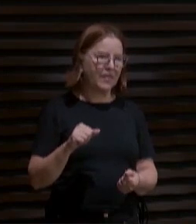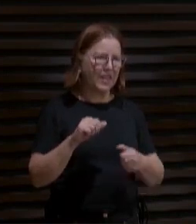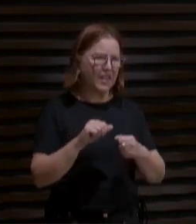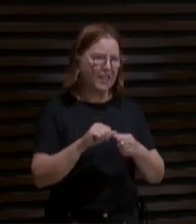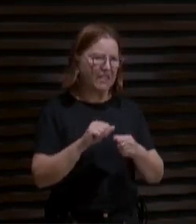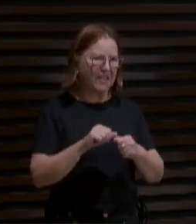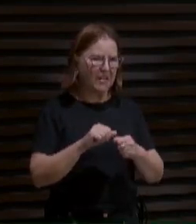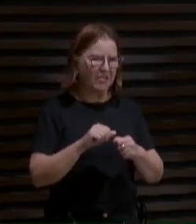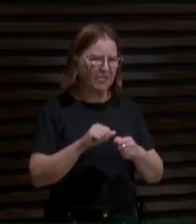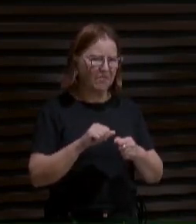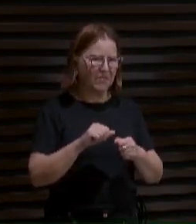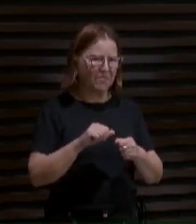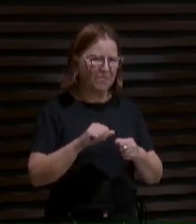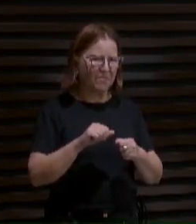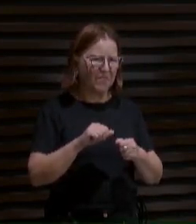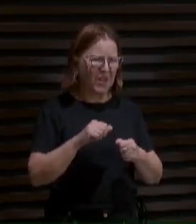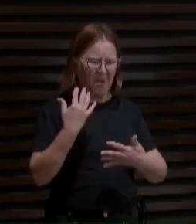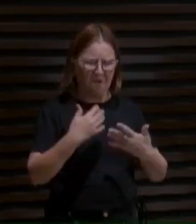instabilidade e de insegurança